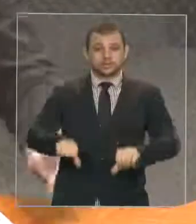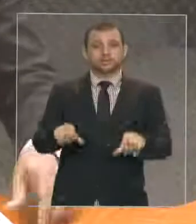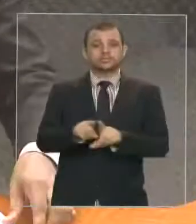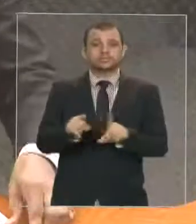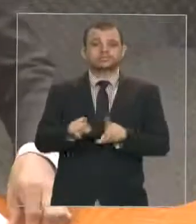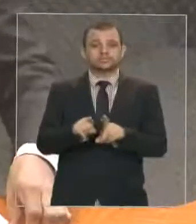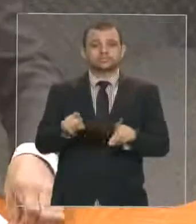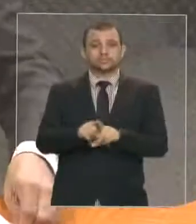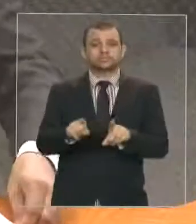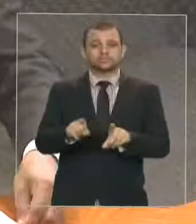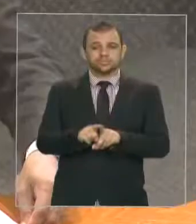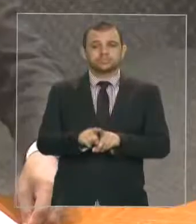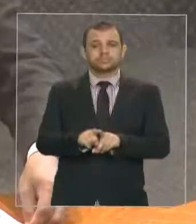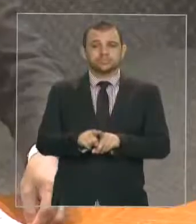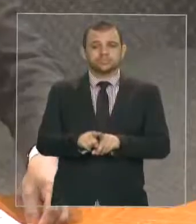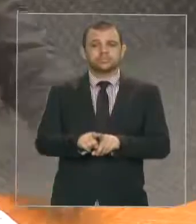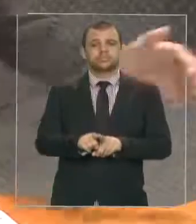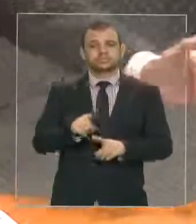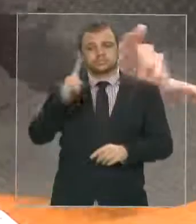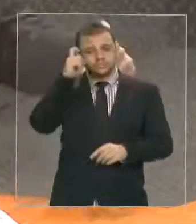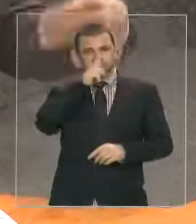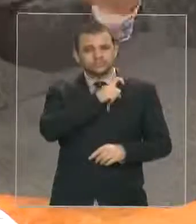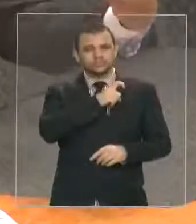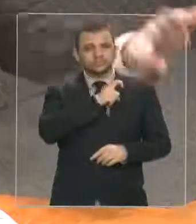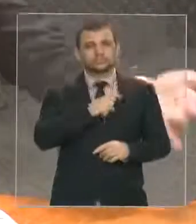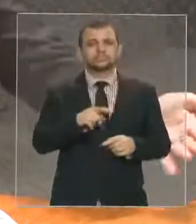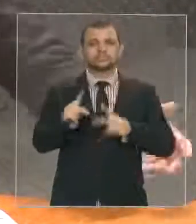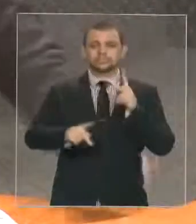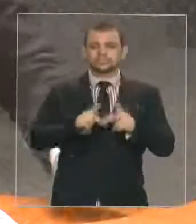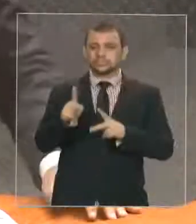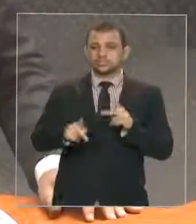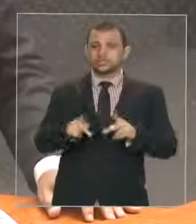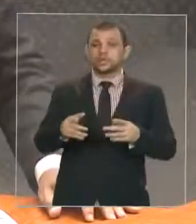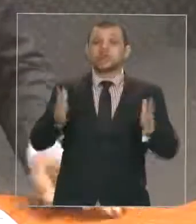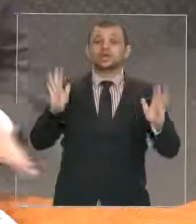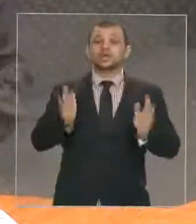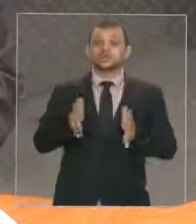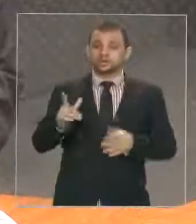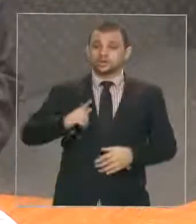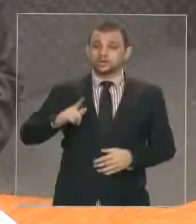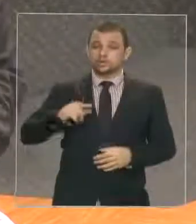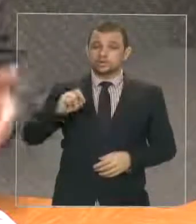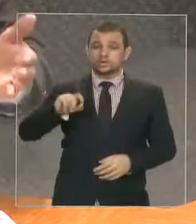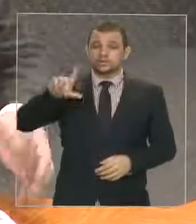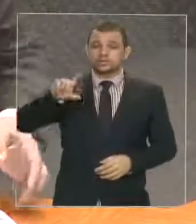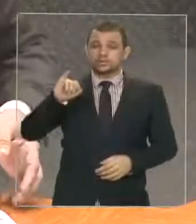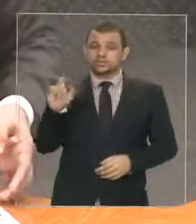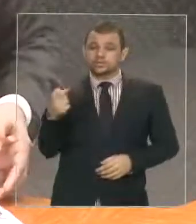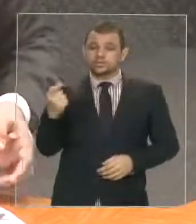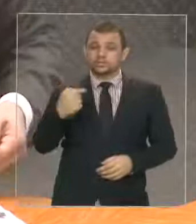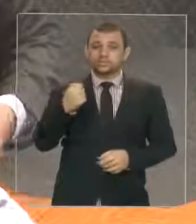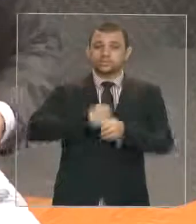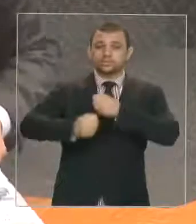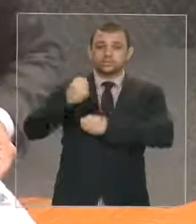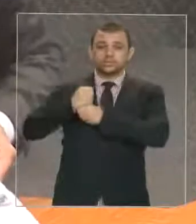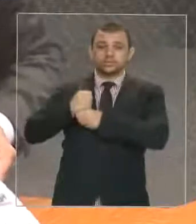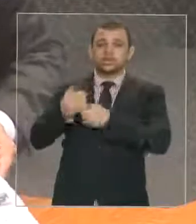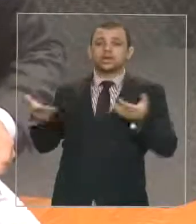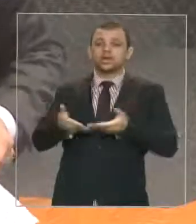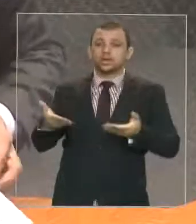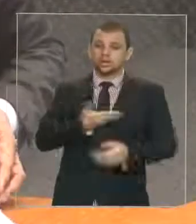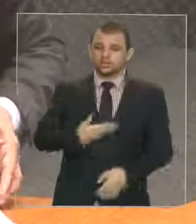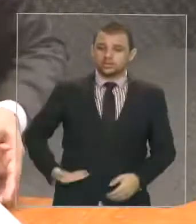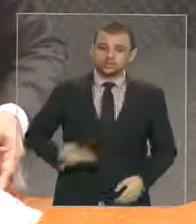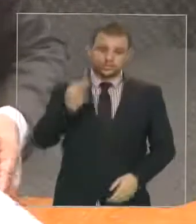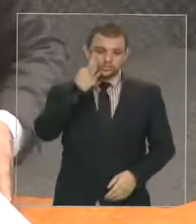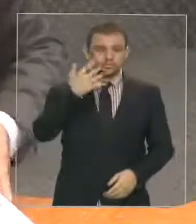delicado, difícil por qual passa a população. Já tivemos um aumento de imposto no ano passado e agora o governador Flávio Dino aumenta